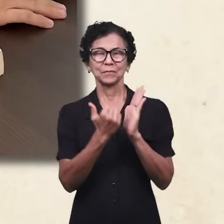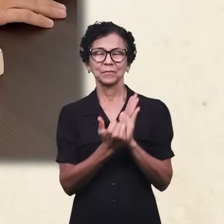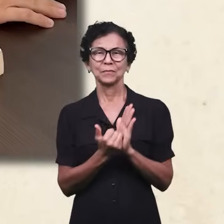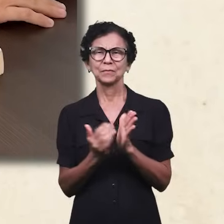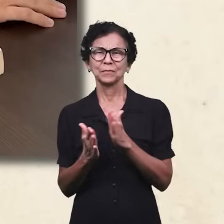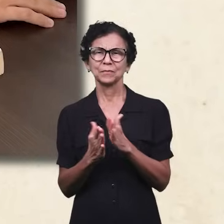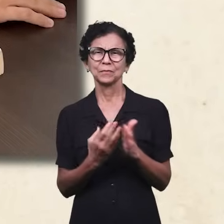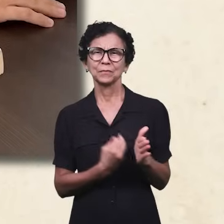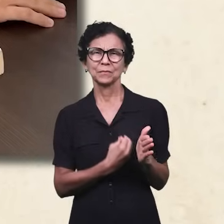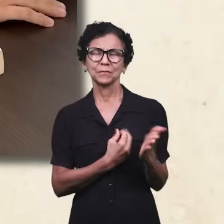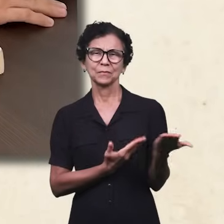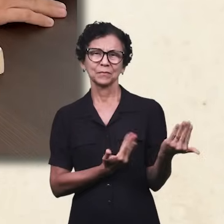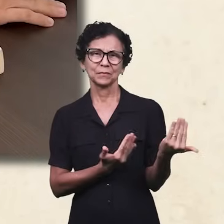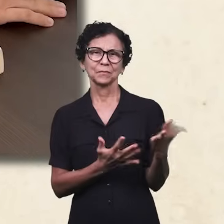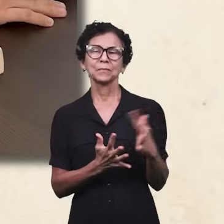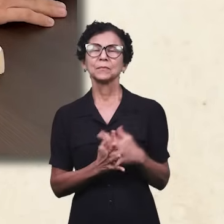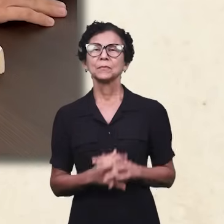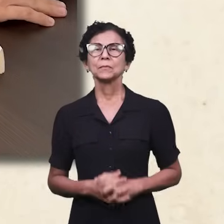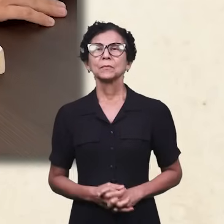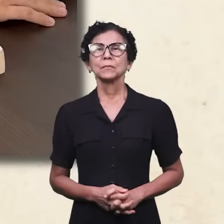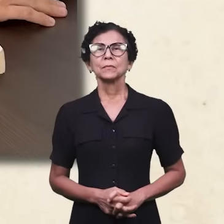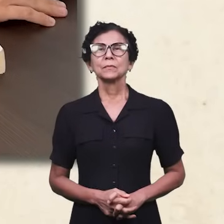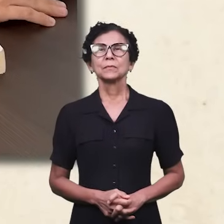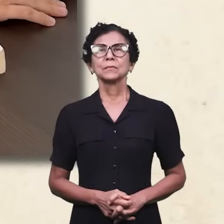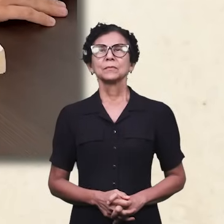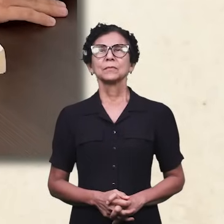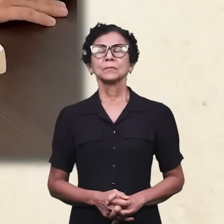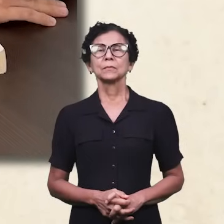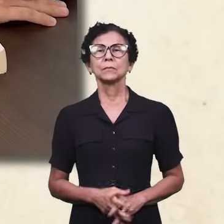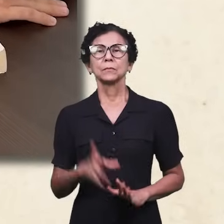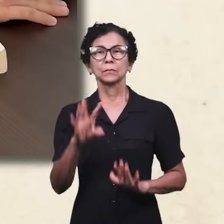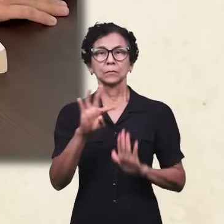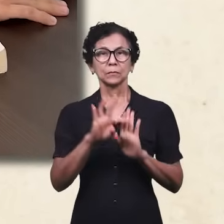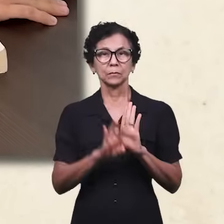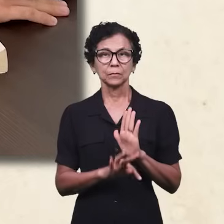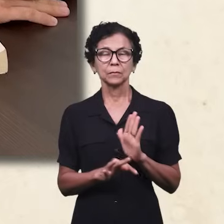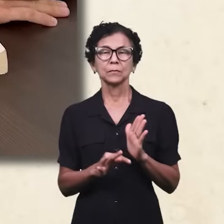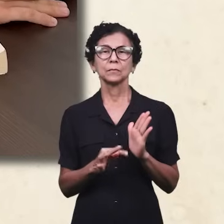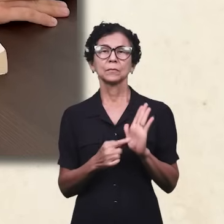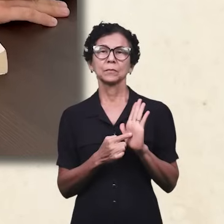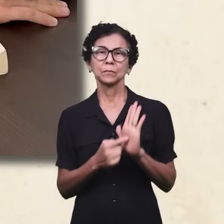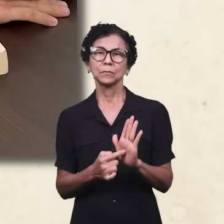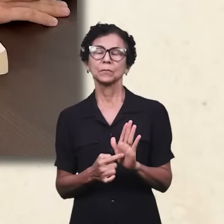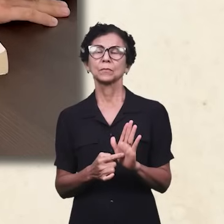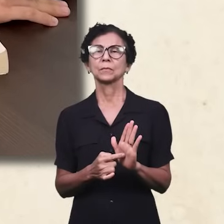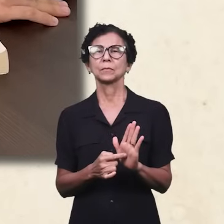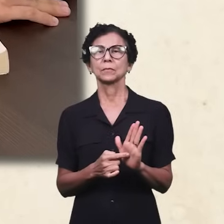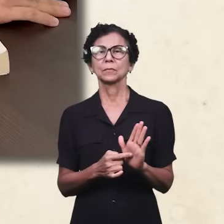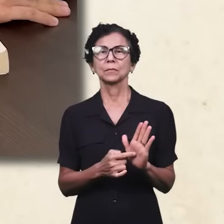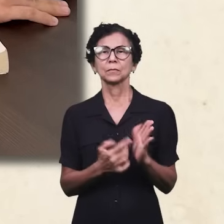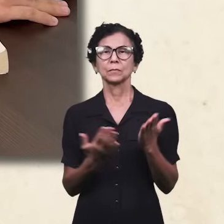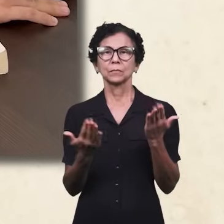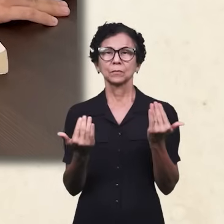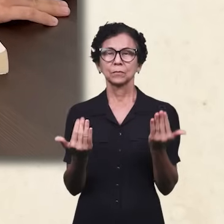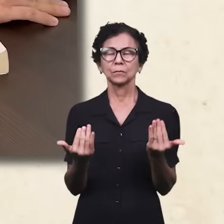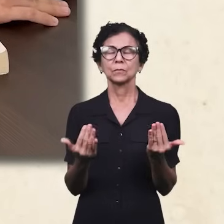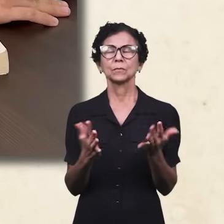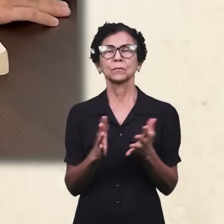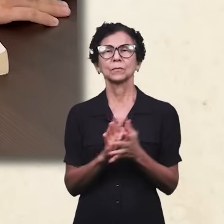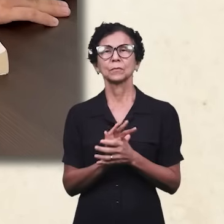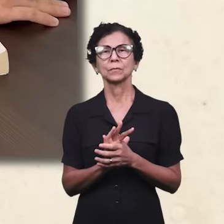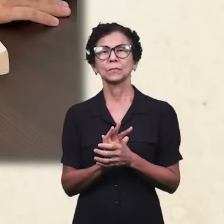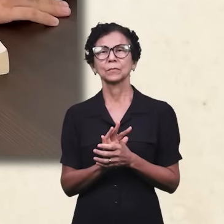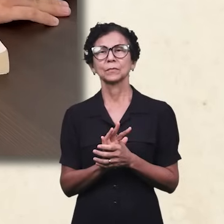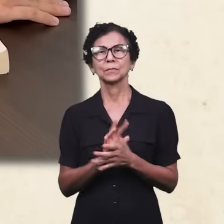Mocidade vamos deixar aqui um texto que fala sobre a palavra de Deus acionamento do jovem com a palavra que